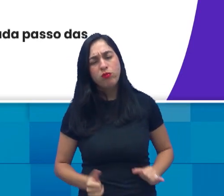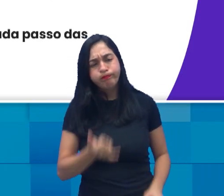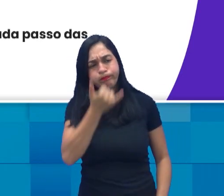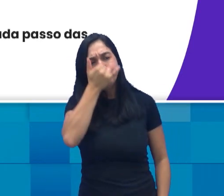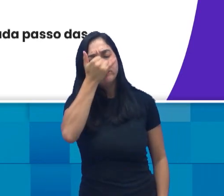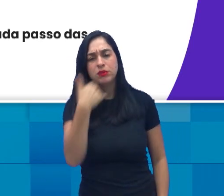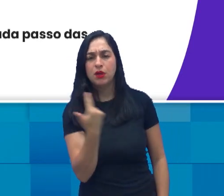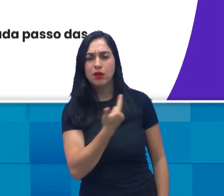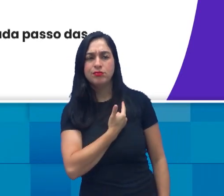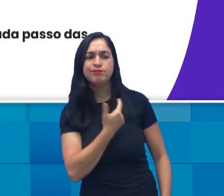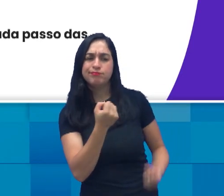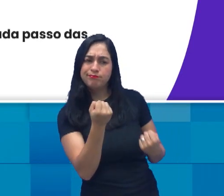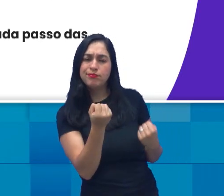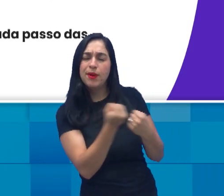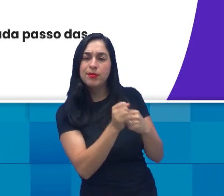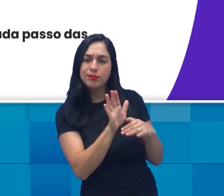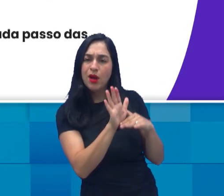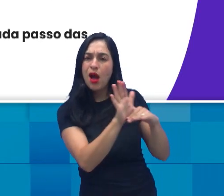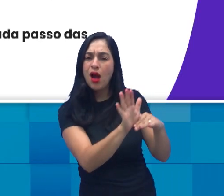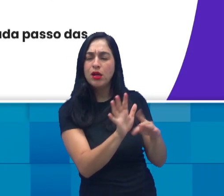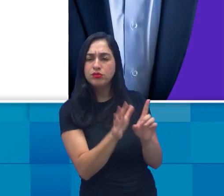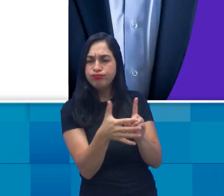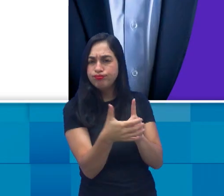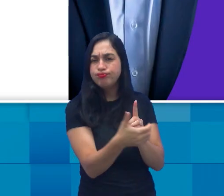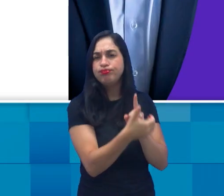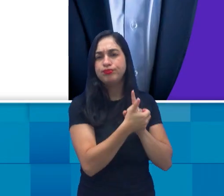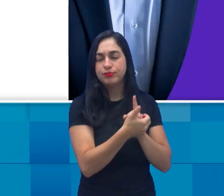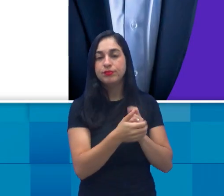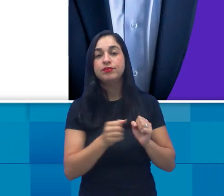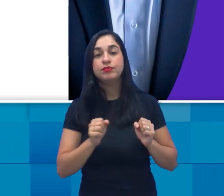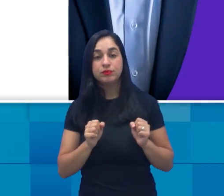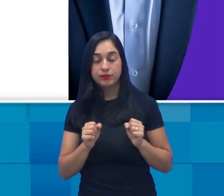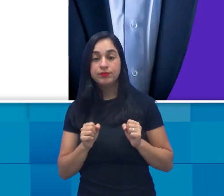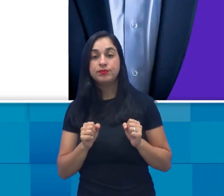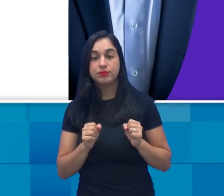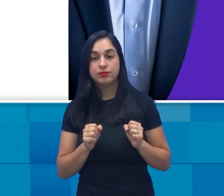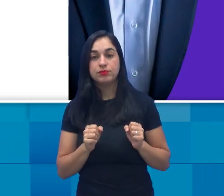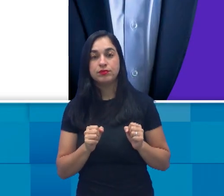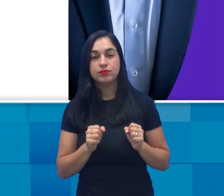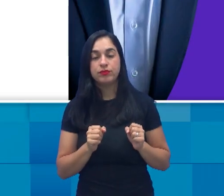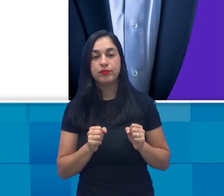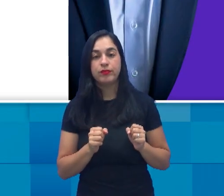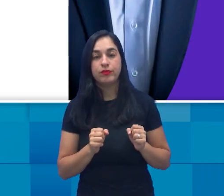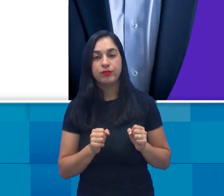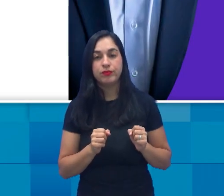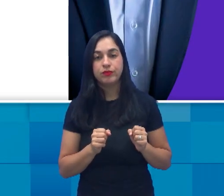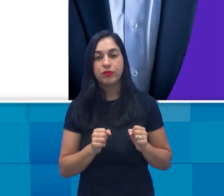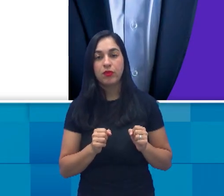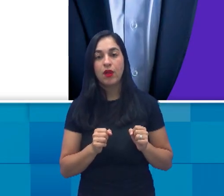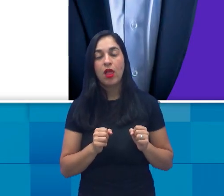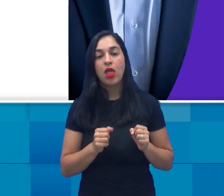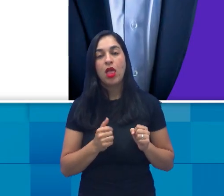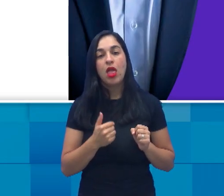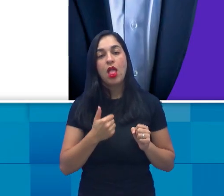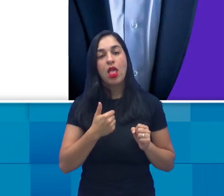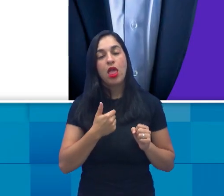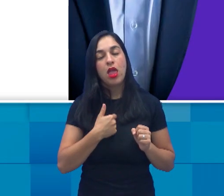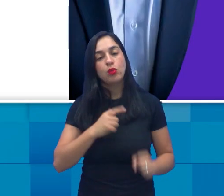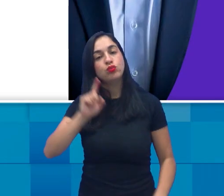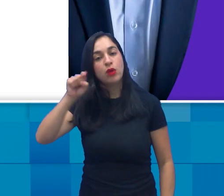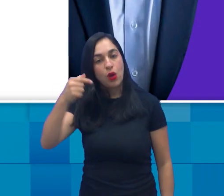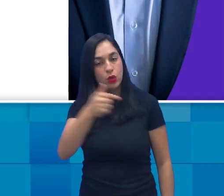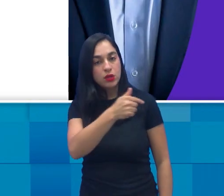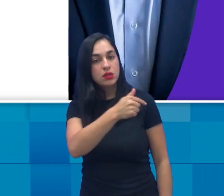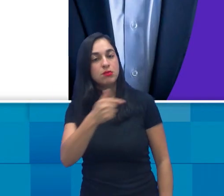Acompanharemos cada passo dessa investigação. Eu vou aqui reafirmar para a próxima semana que